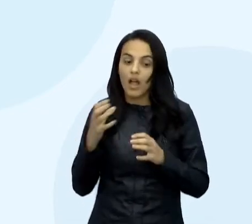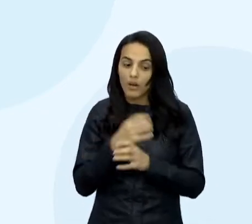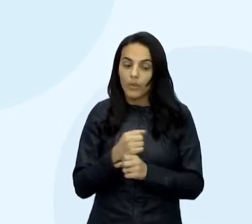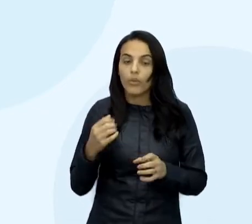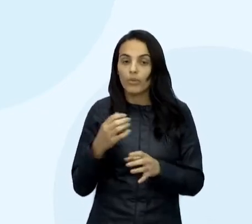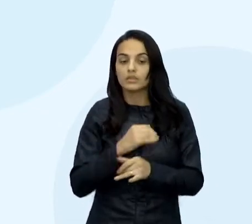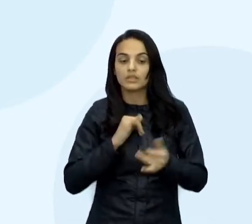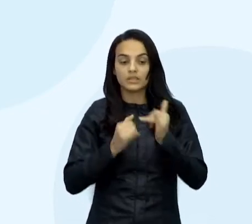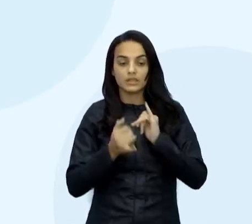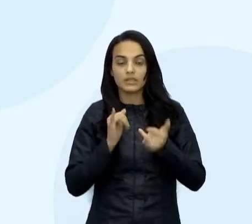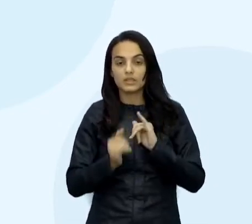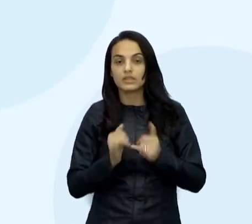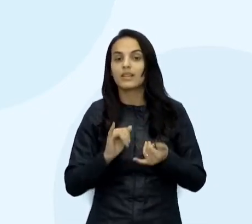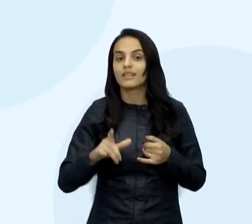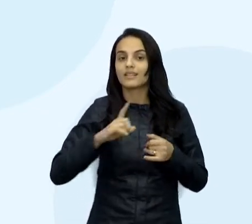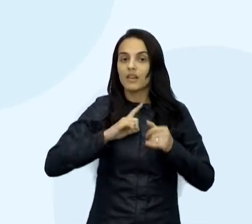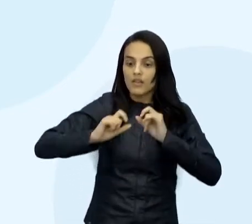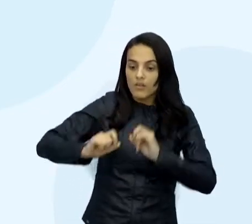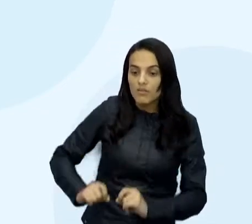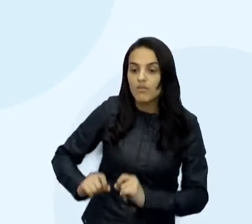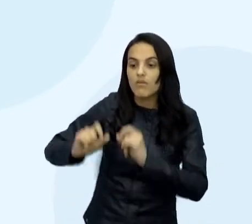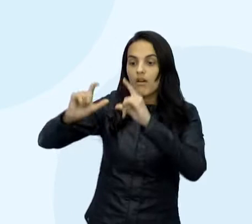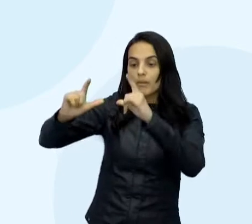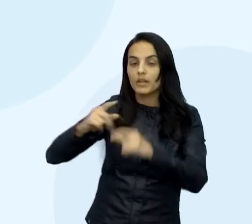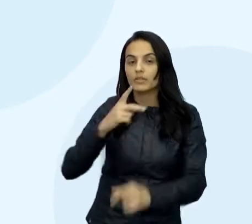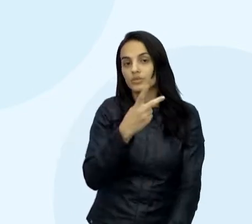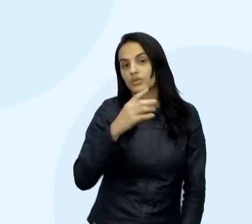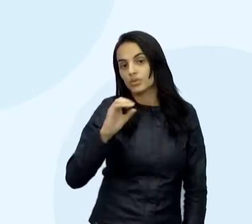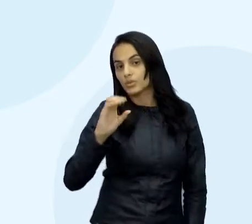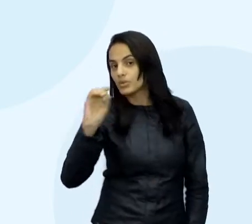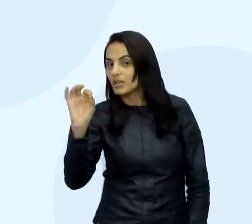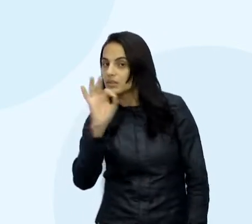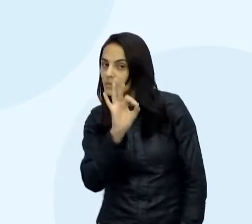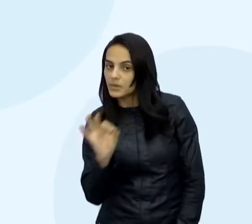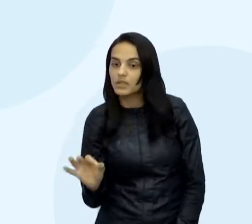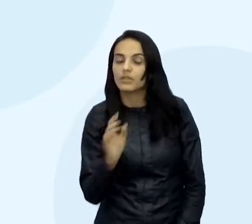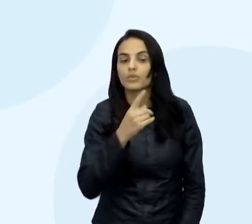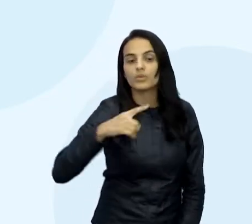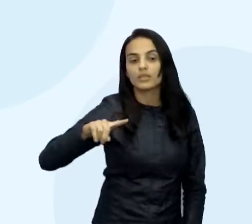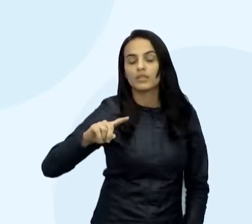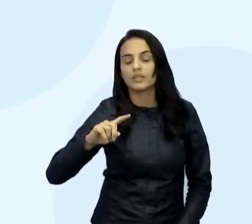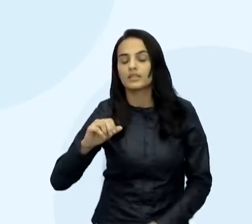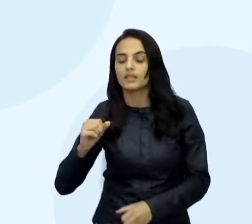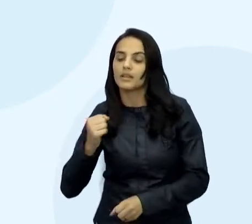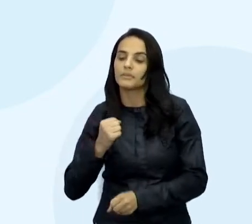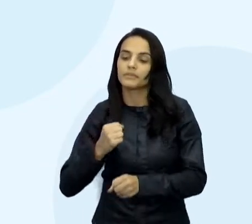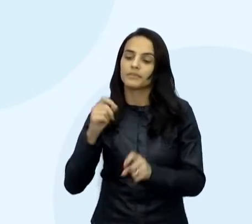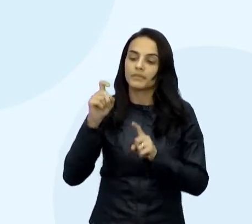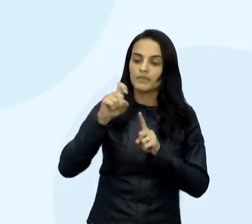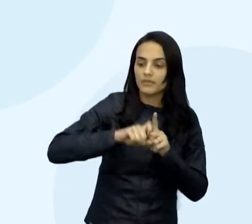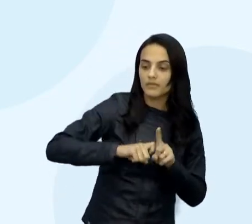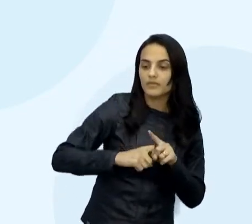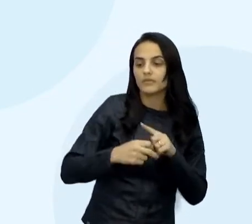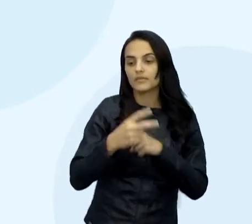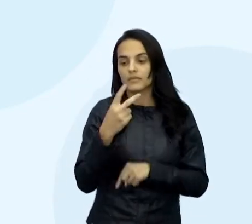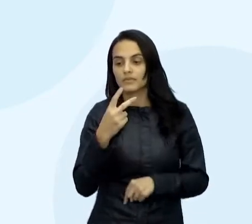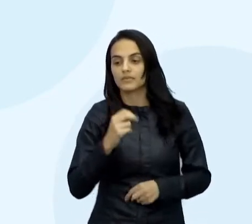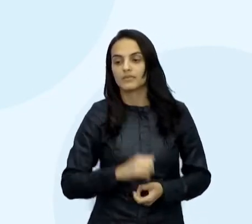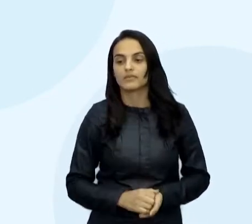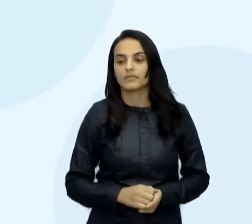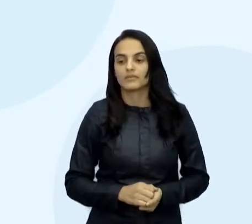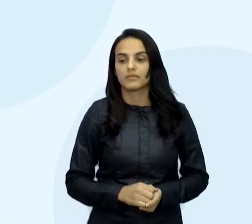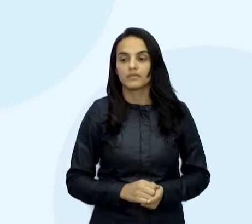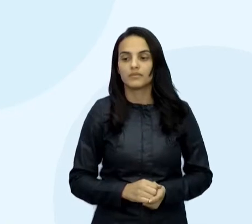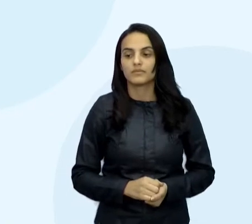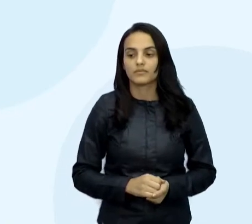energia elétrica dessa residência teve um aumento aí de 200% nos últimos 2 meses, né? Aumentou 2 vezes mais.